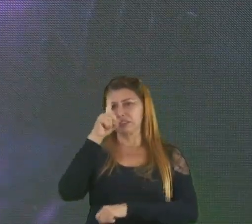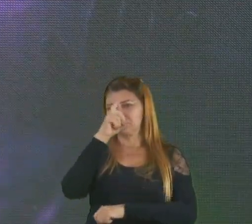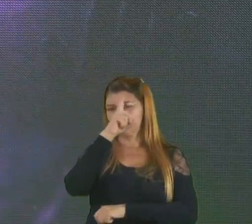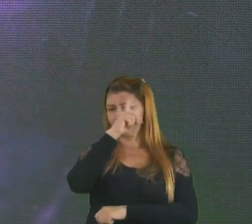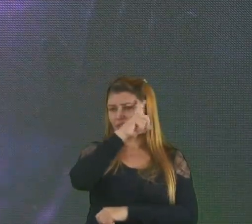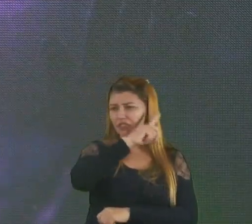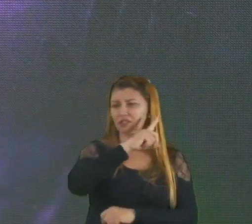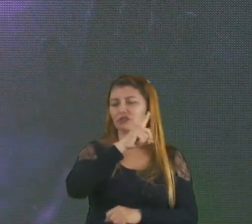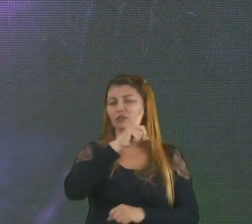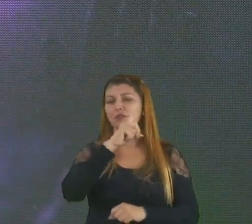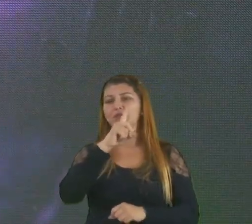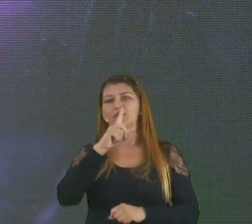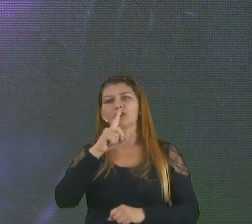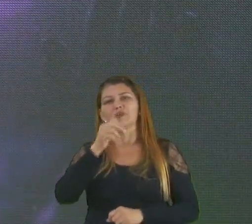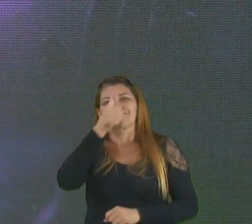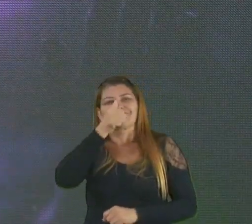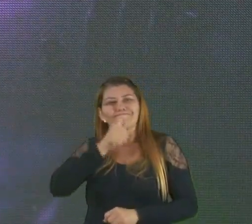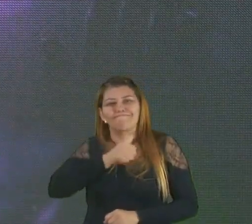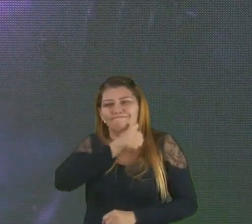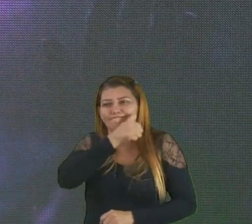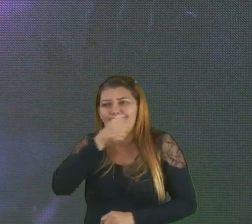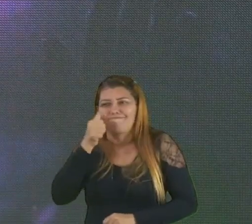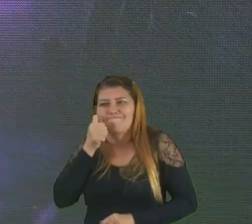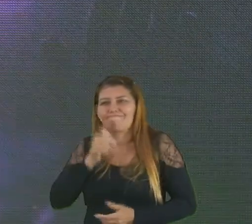você dizer é a palavra renúncia.